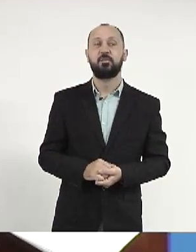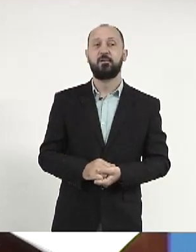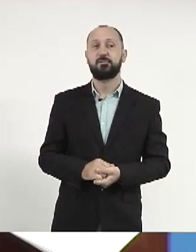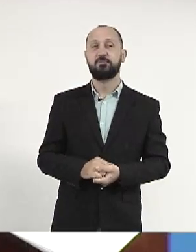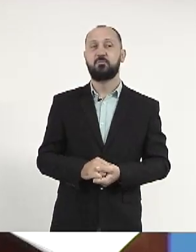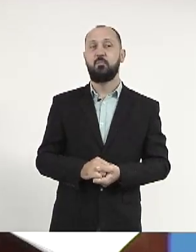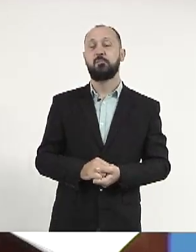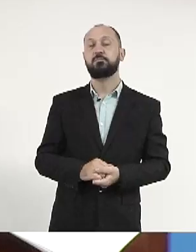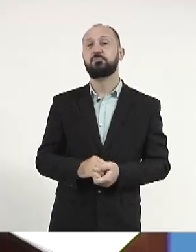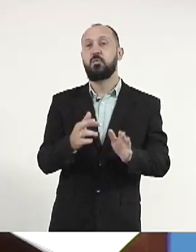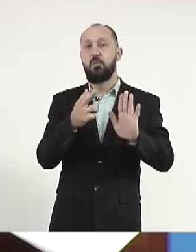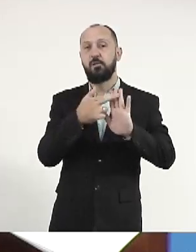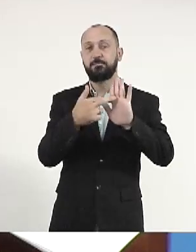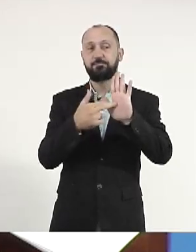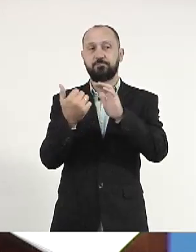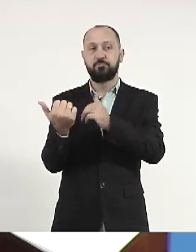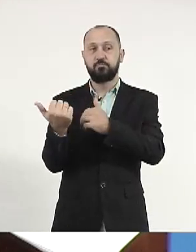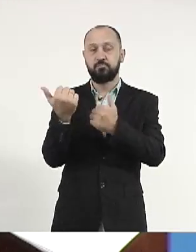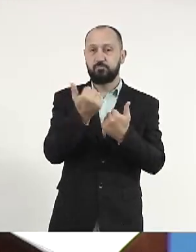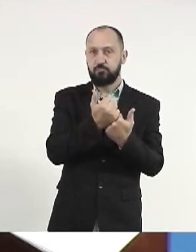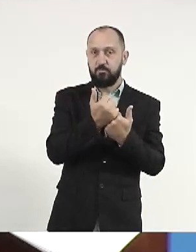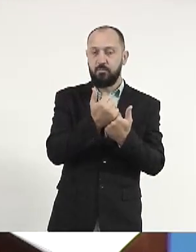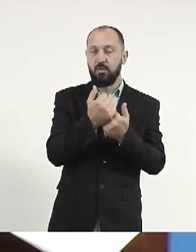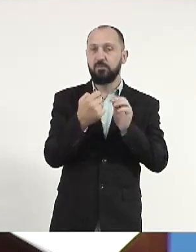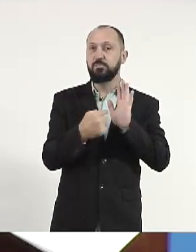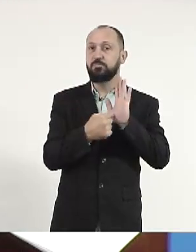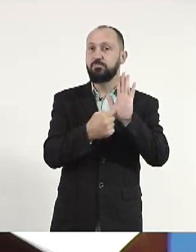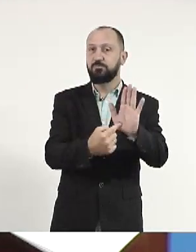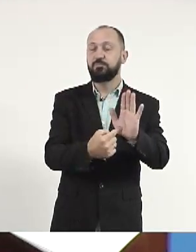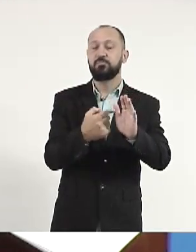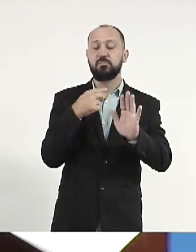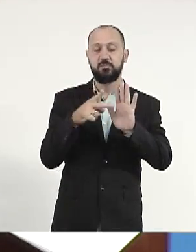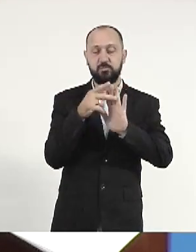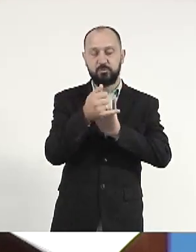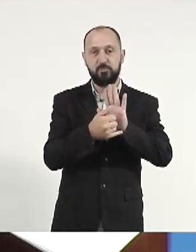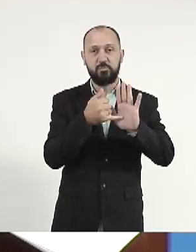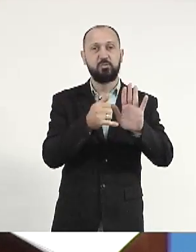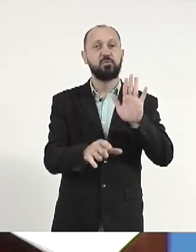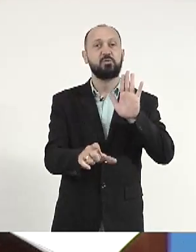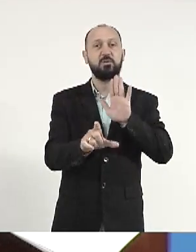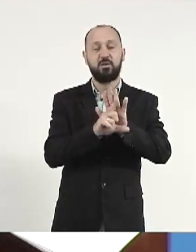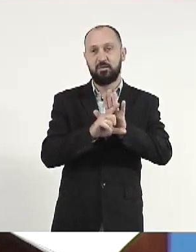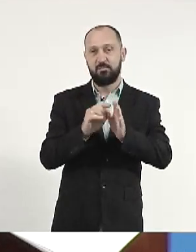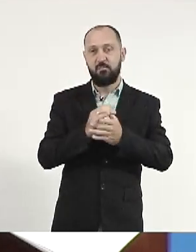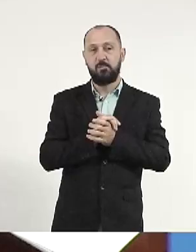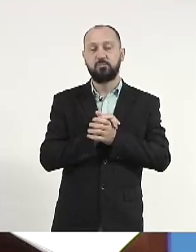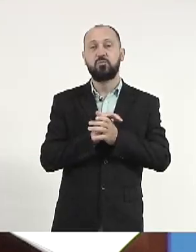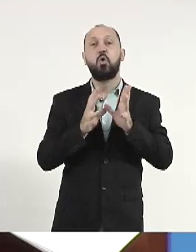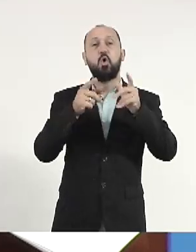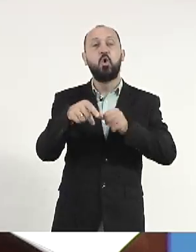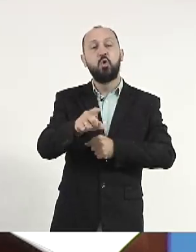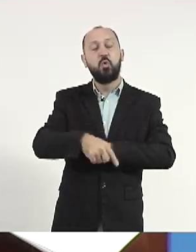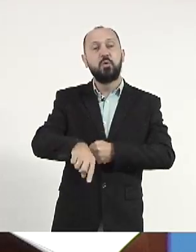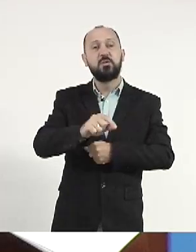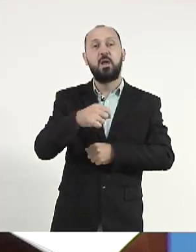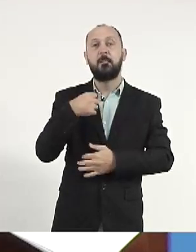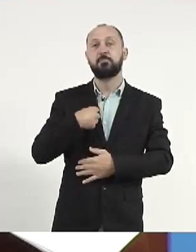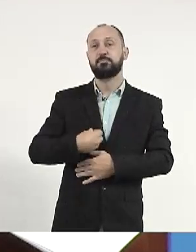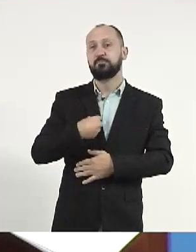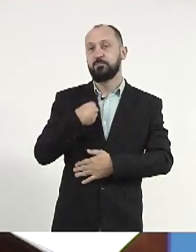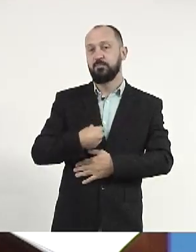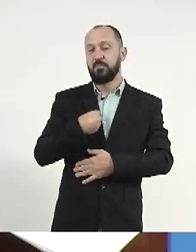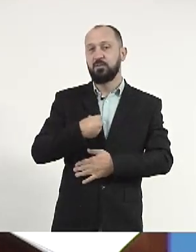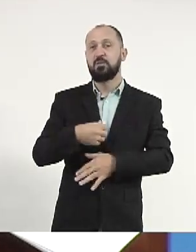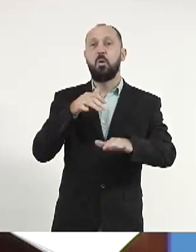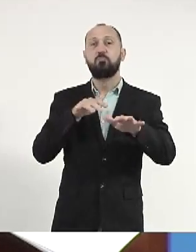Conforme as regras do substitutivo que foi apresentado nesse projeto de lei, todos aqueles que participaram